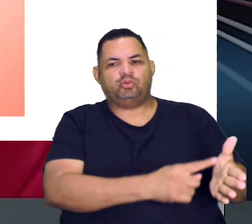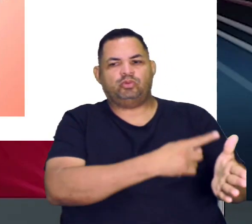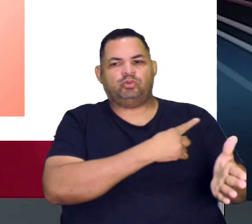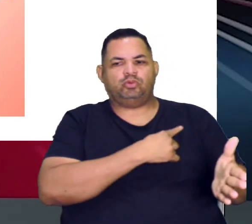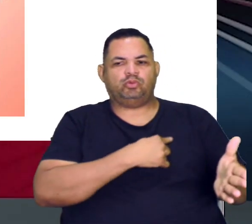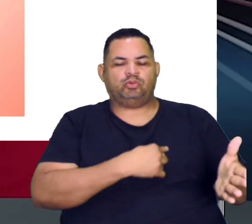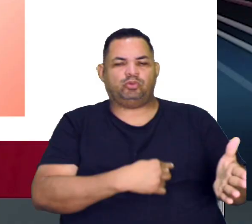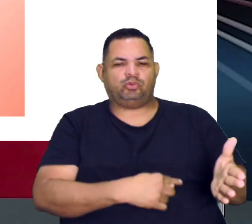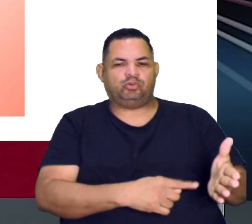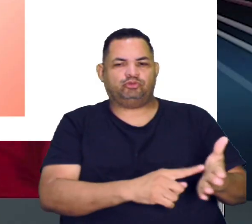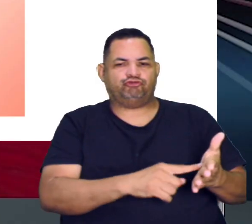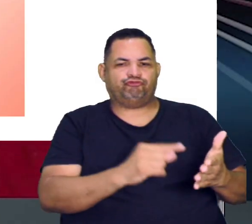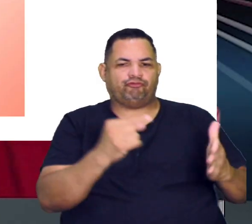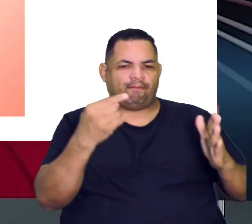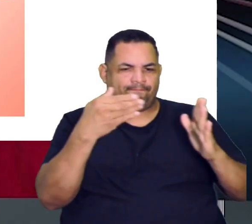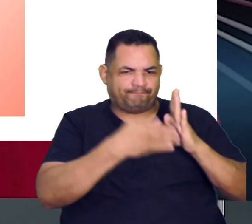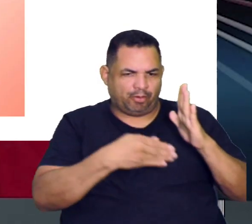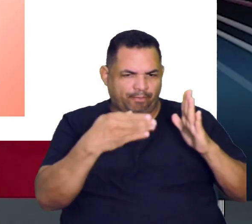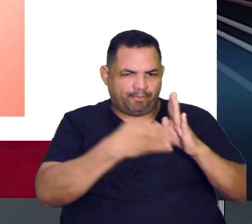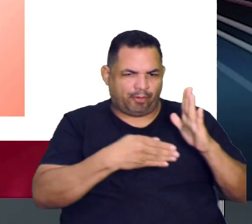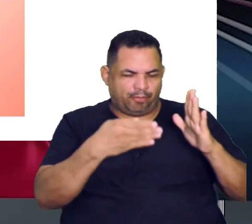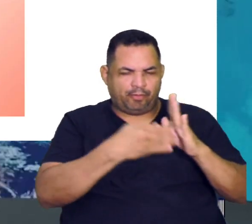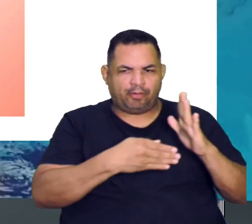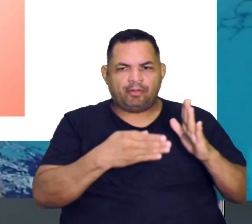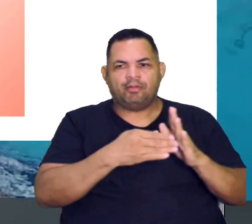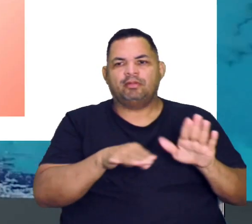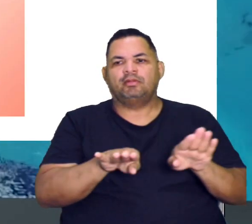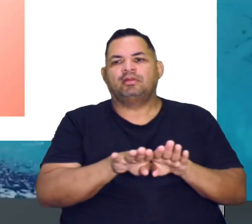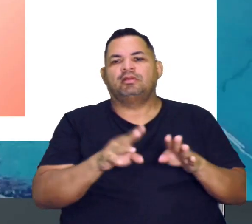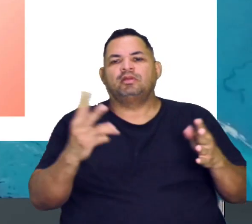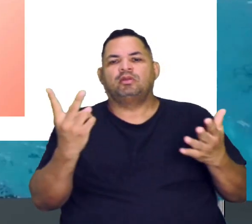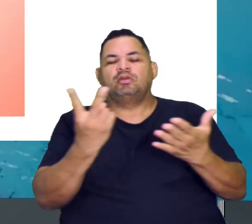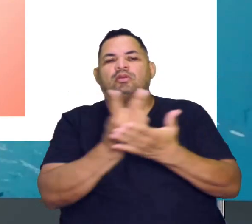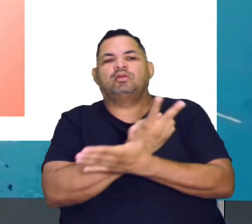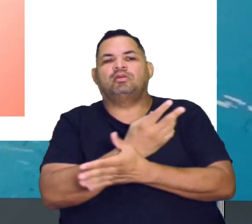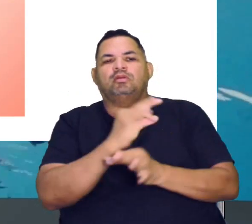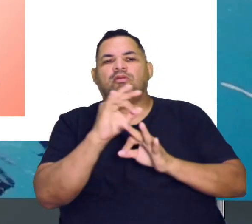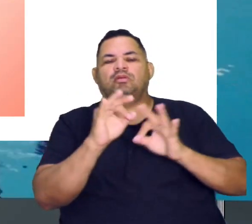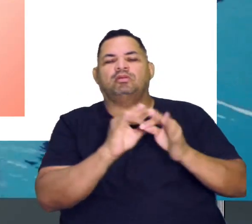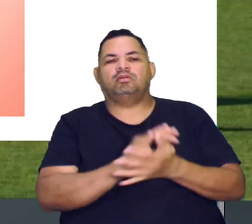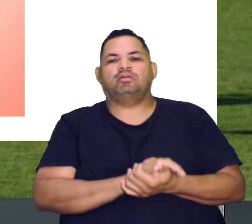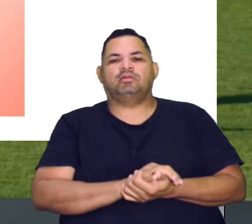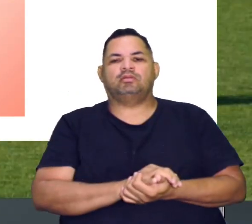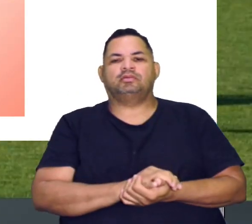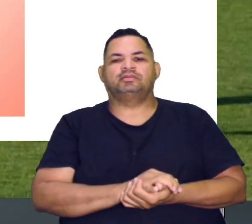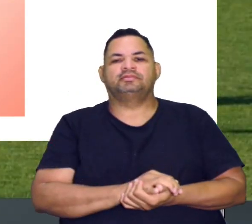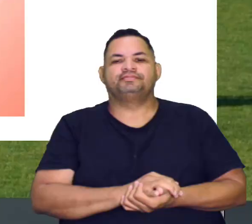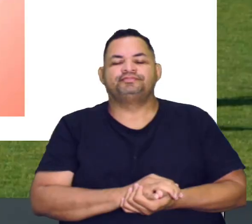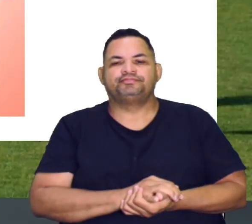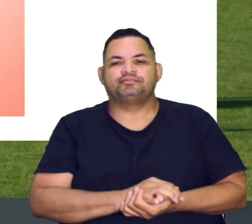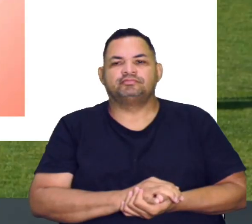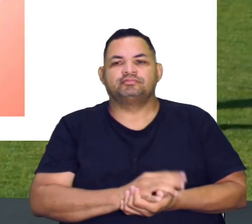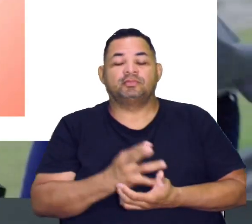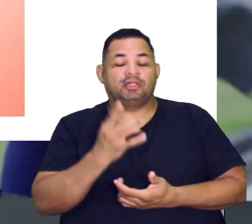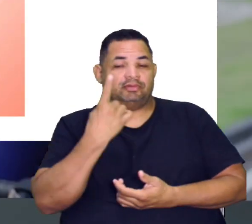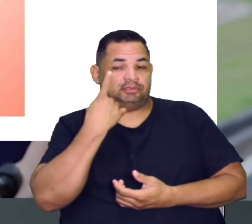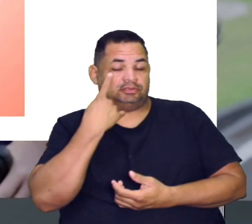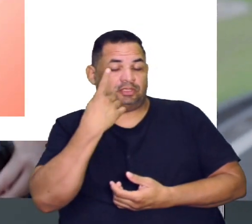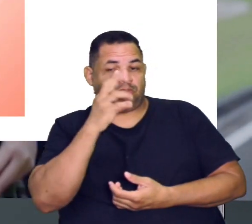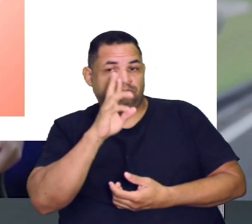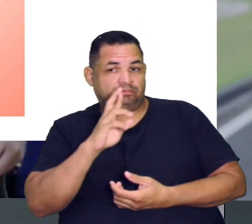eu mencionei há pouco. E aí, isso acontece, né, vai levar aí e vai ser